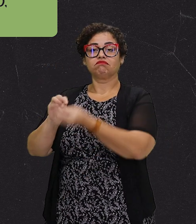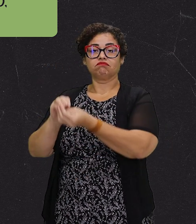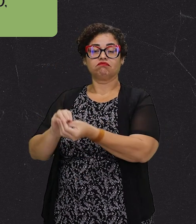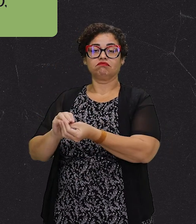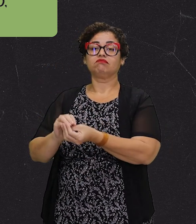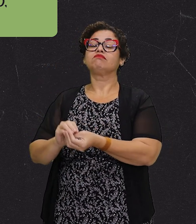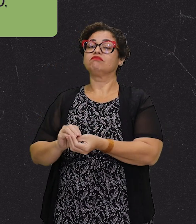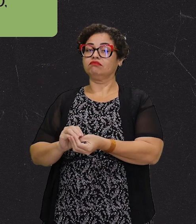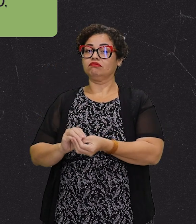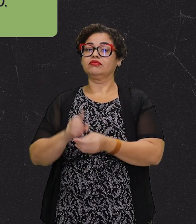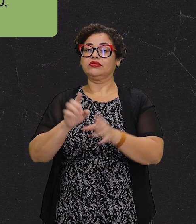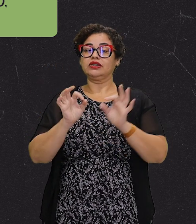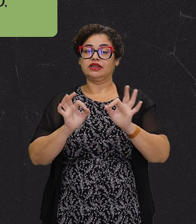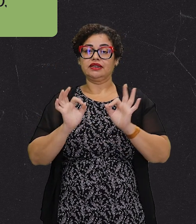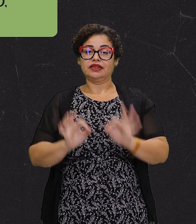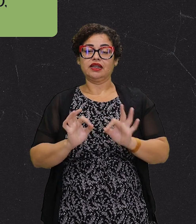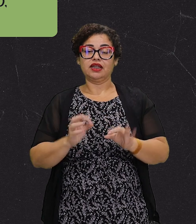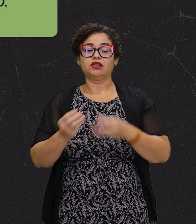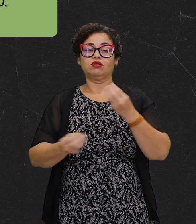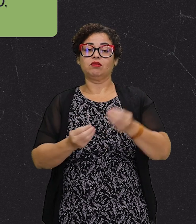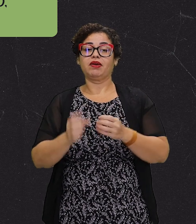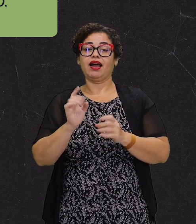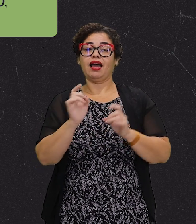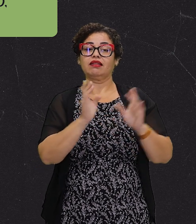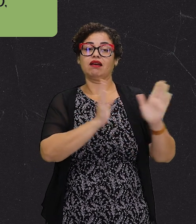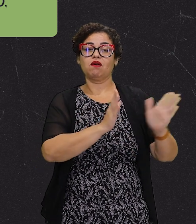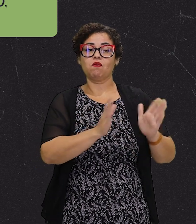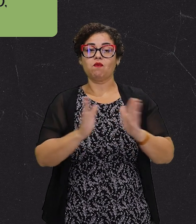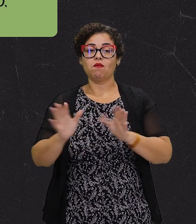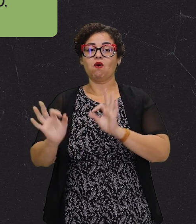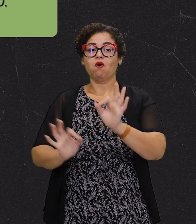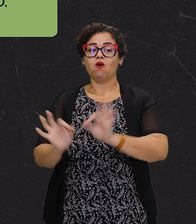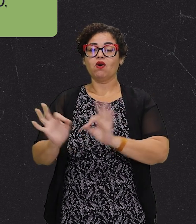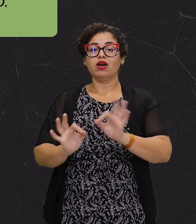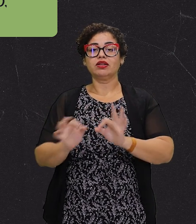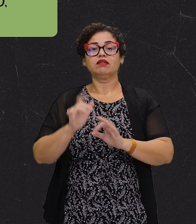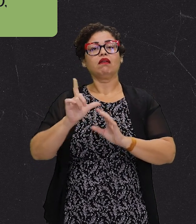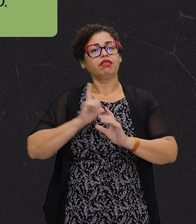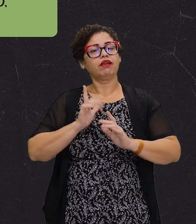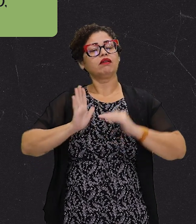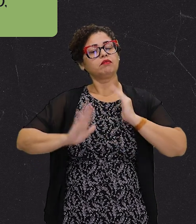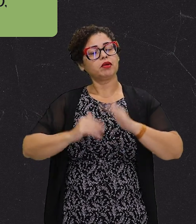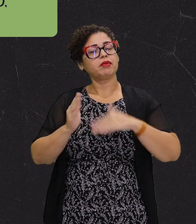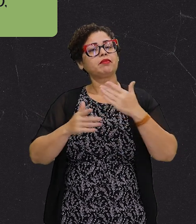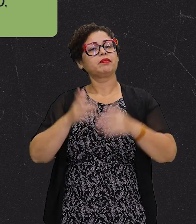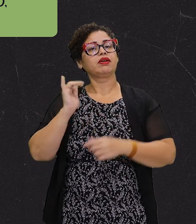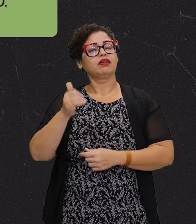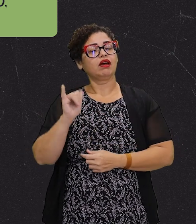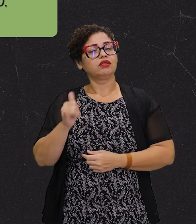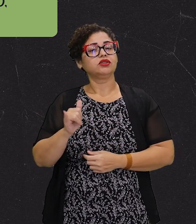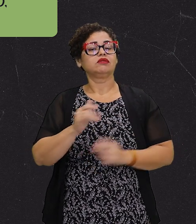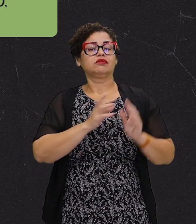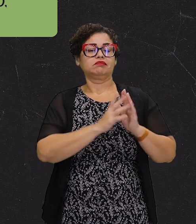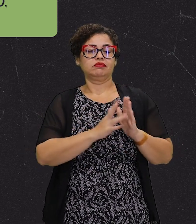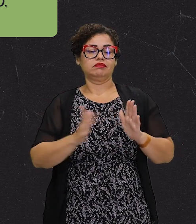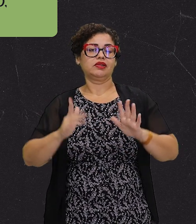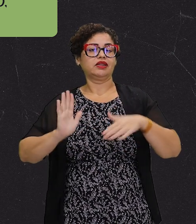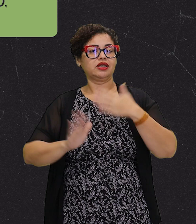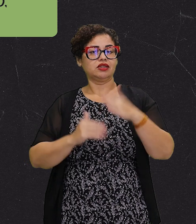conclusão. Certifique-se de que cada parte contribua para o avanço da narrativa